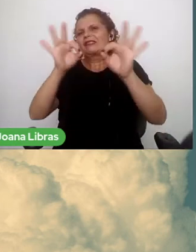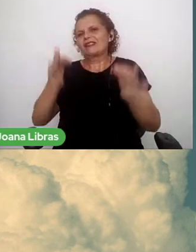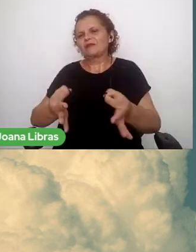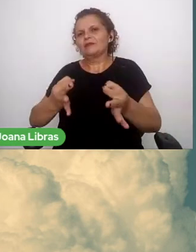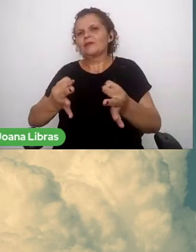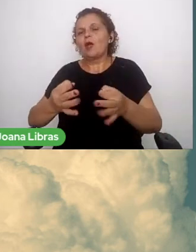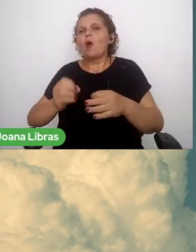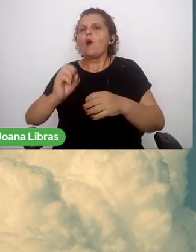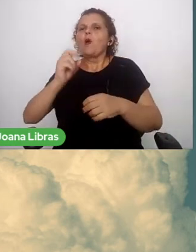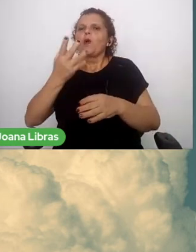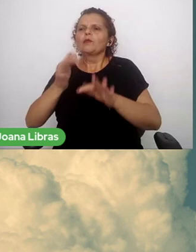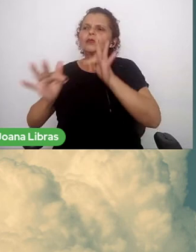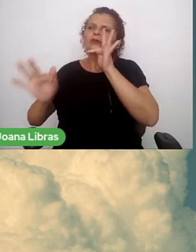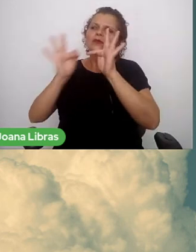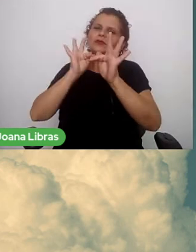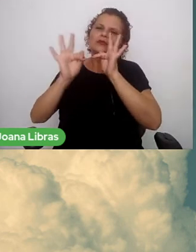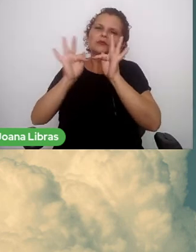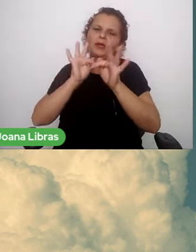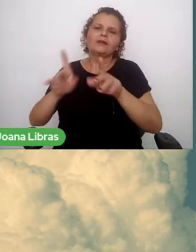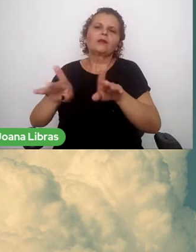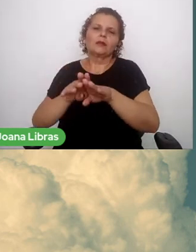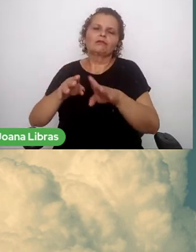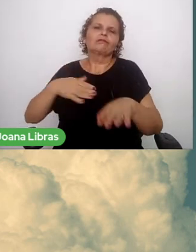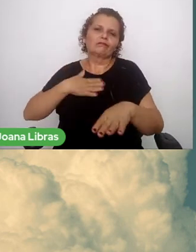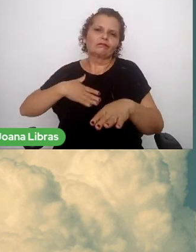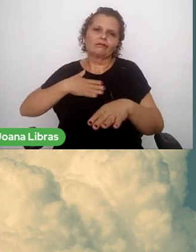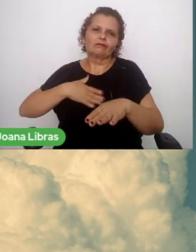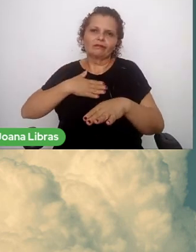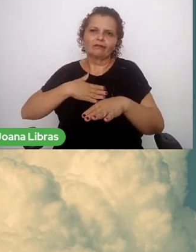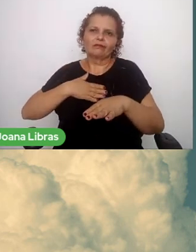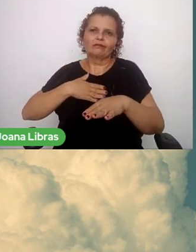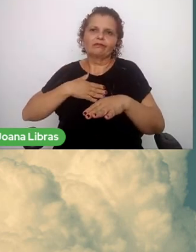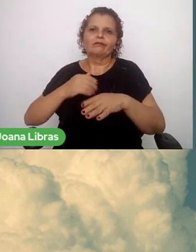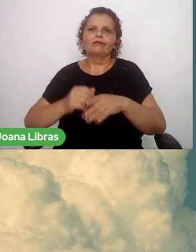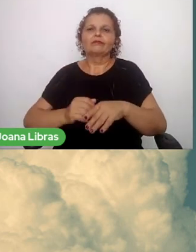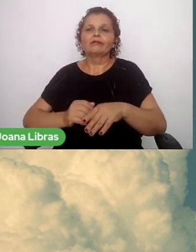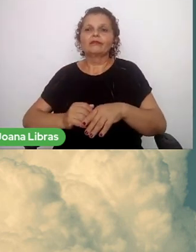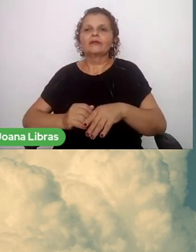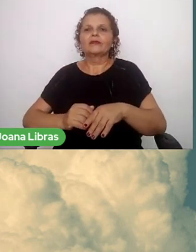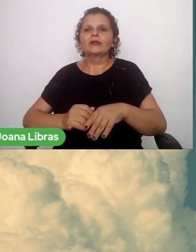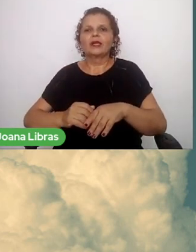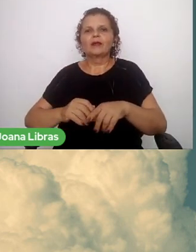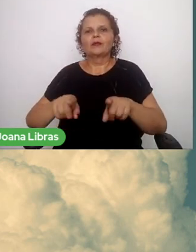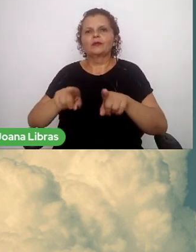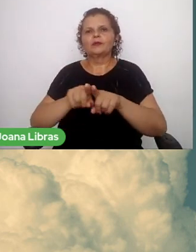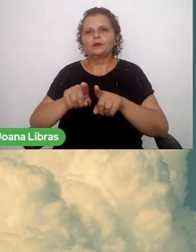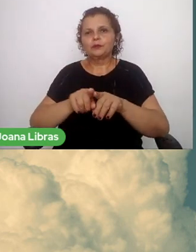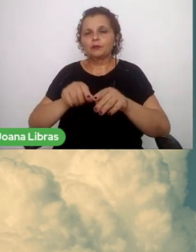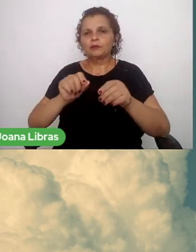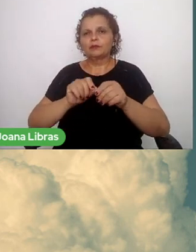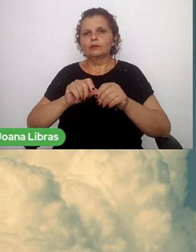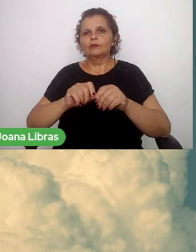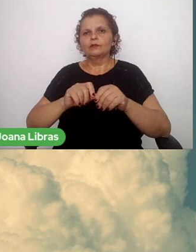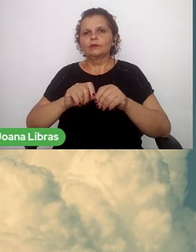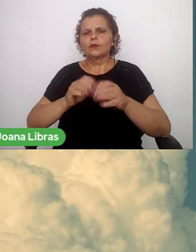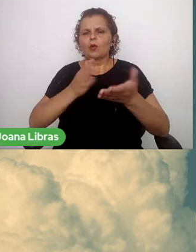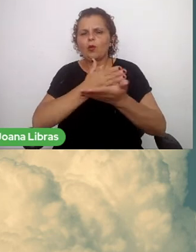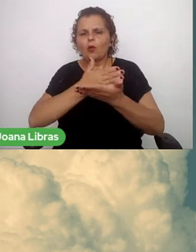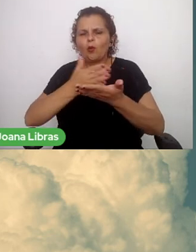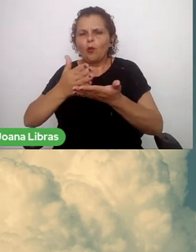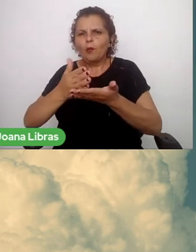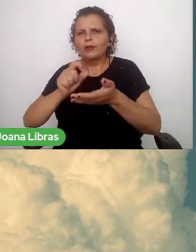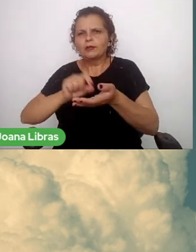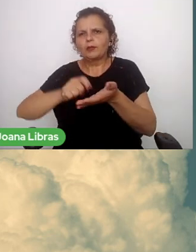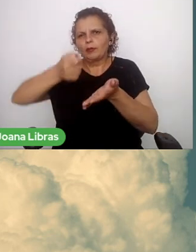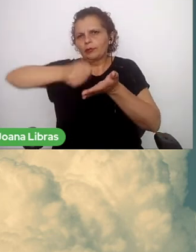pessoa traz feedbacks, tá? Então eu gosto muito também. Em que momento é preenchido o Path to Production na TW? Olha, para